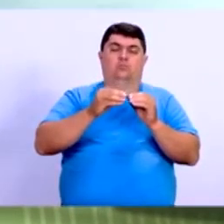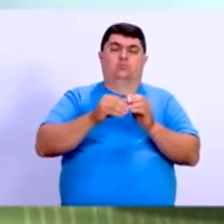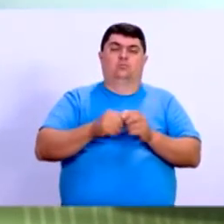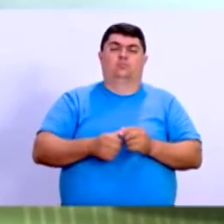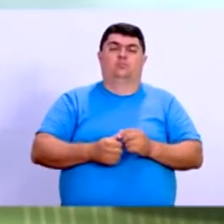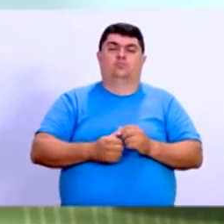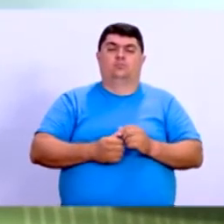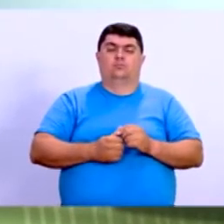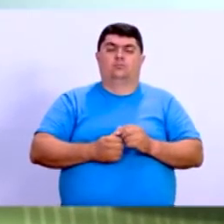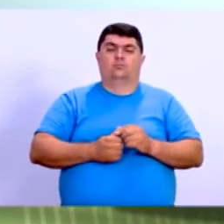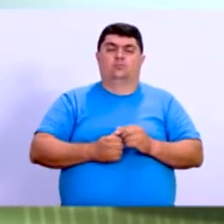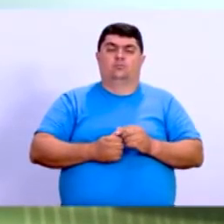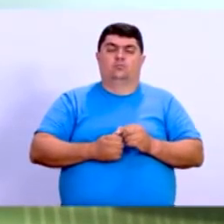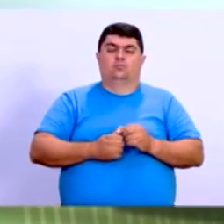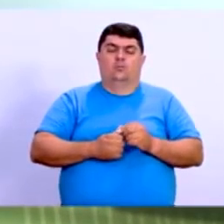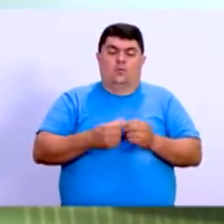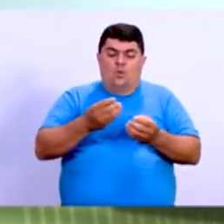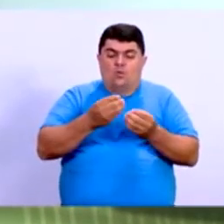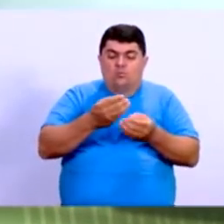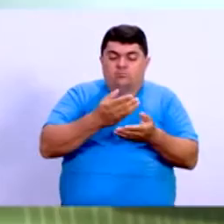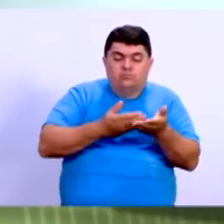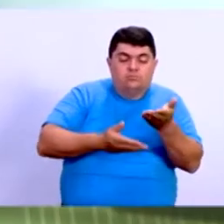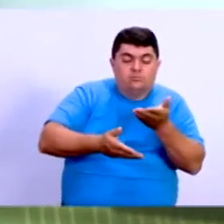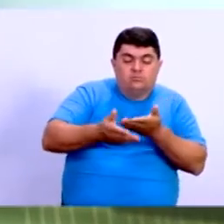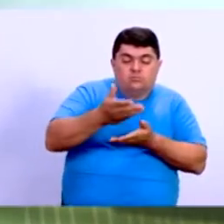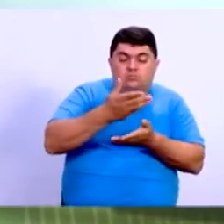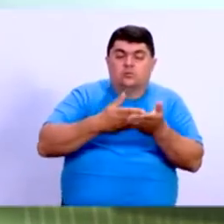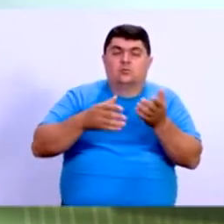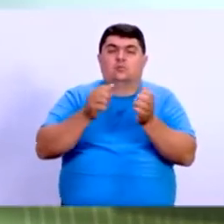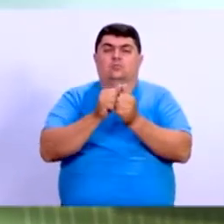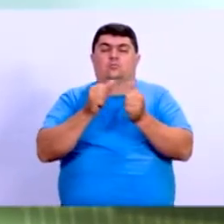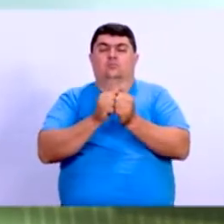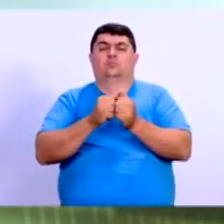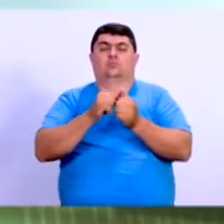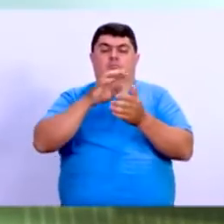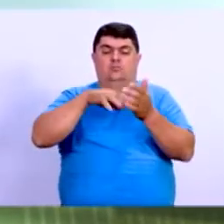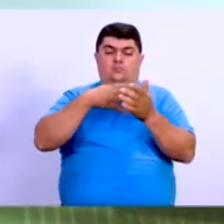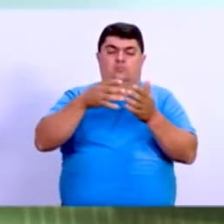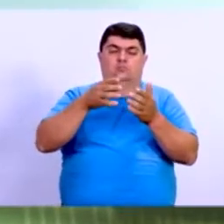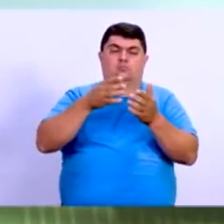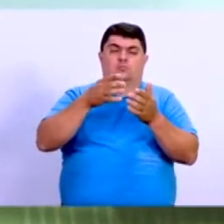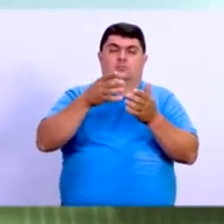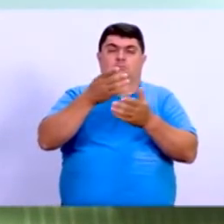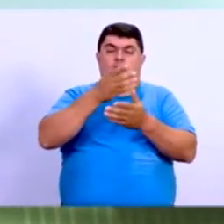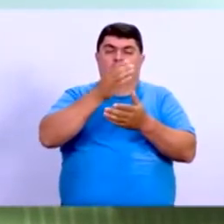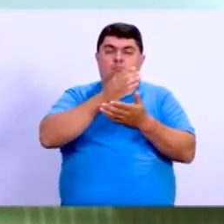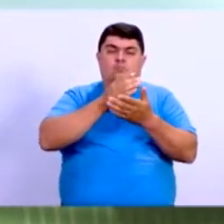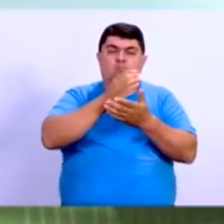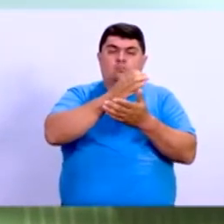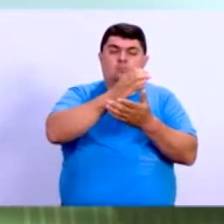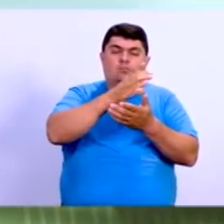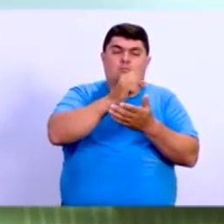E como é a relação que existe entre elas, tá? É muito importante que vocês compreendam como fazer essa